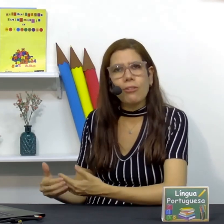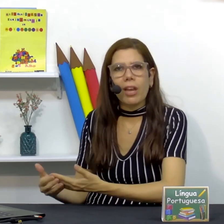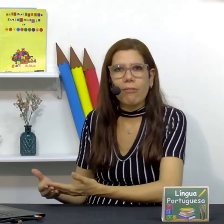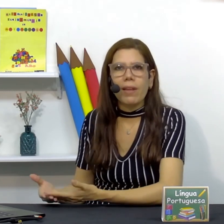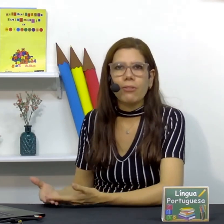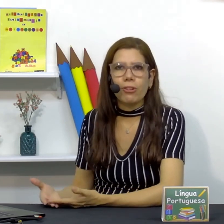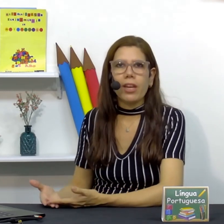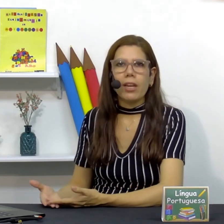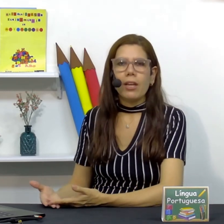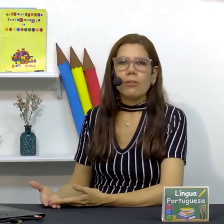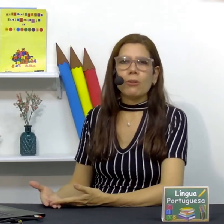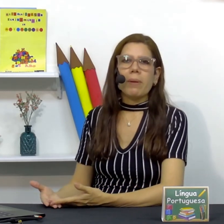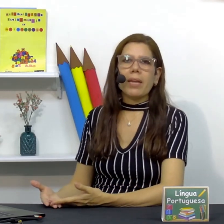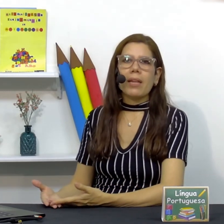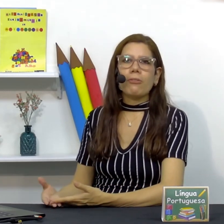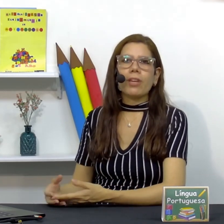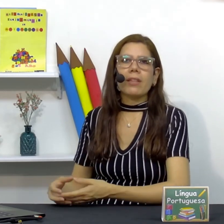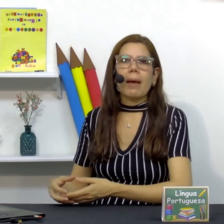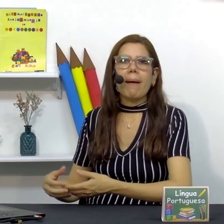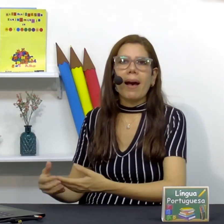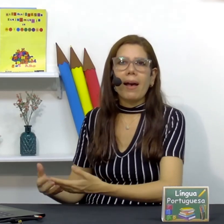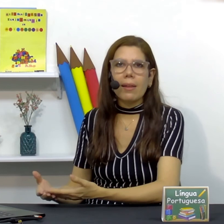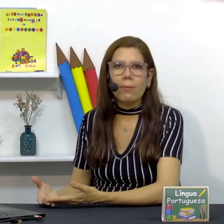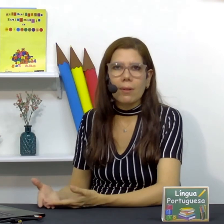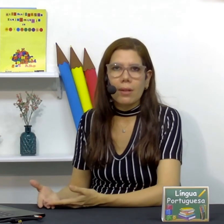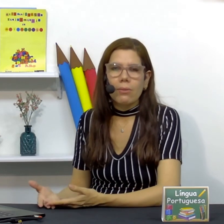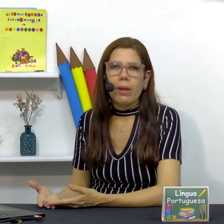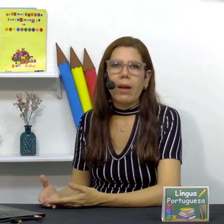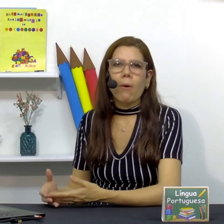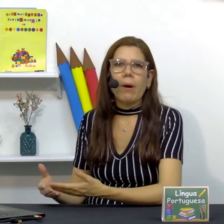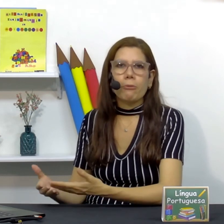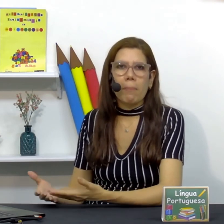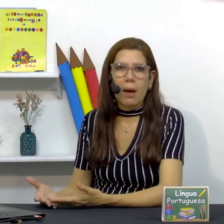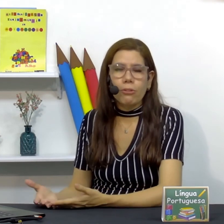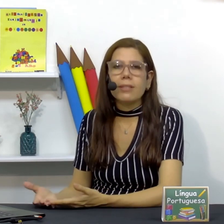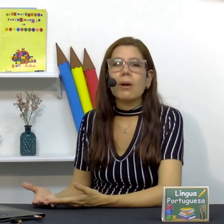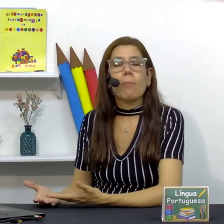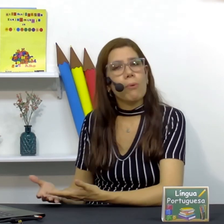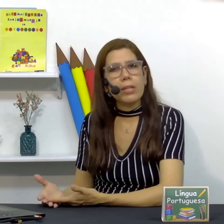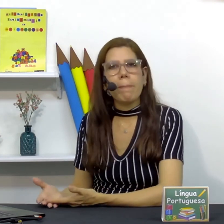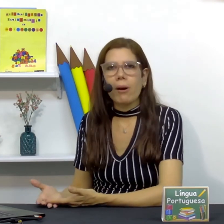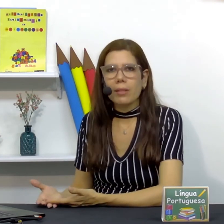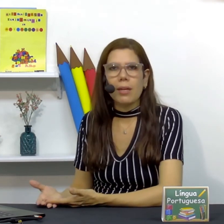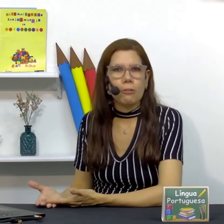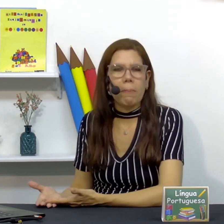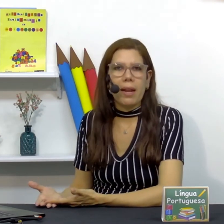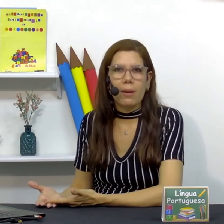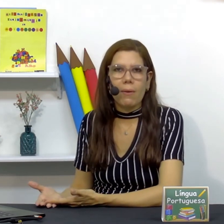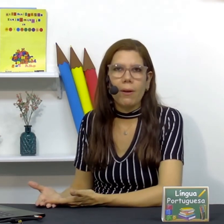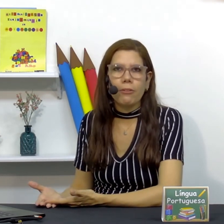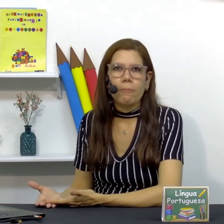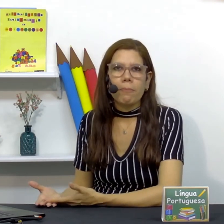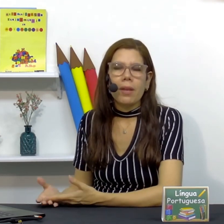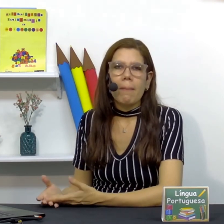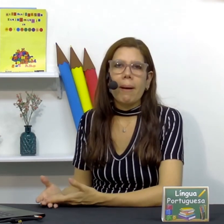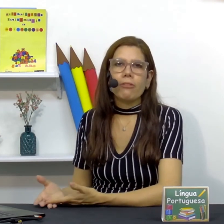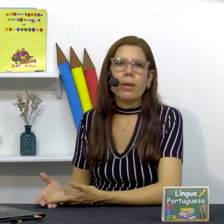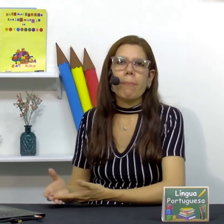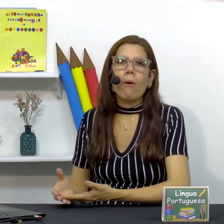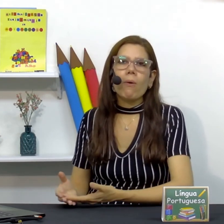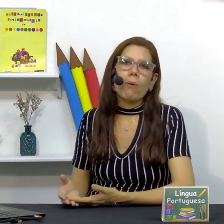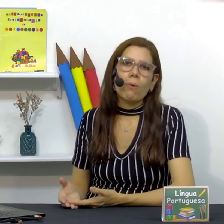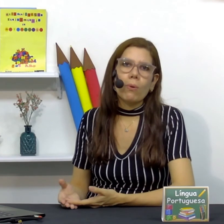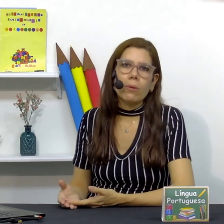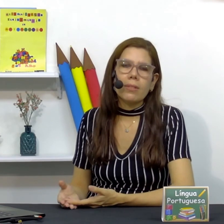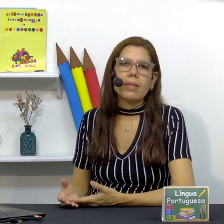e faz a gente refletir sobre aqueles que trabalham, né, com as mãos, que são muito importantes para nós, mas